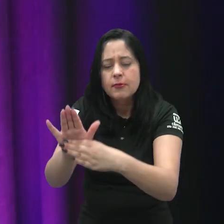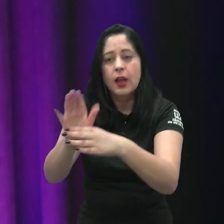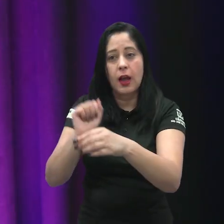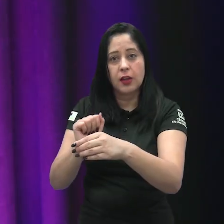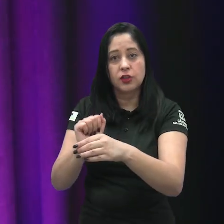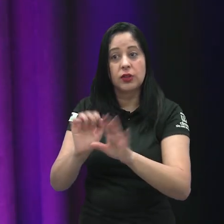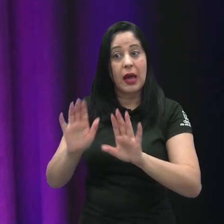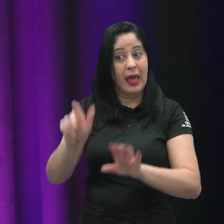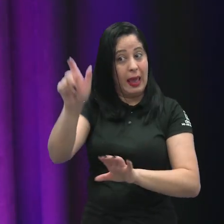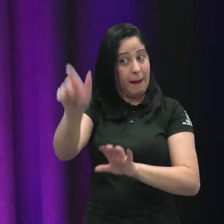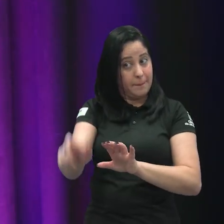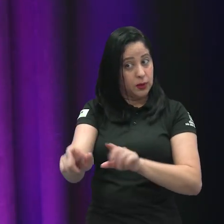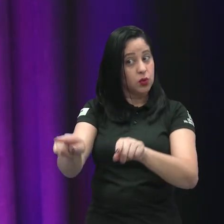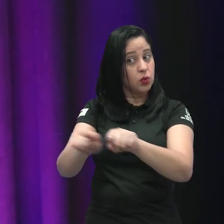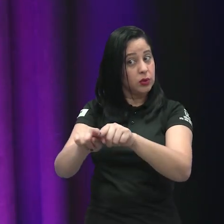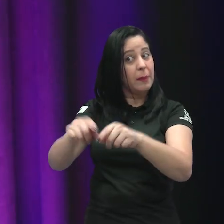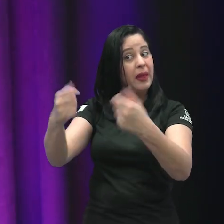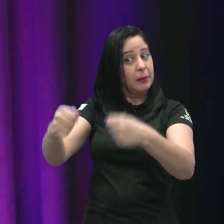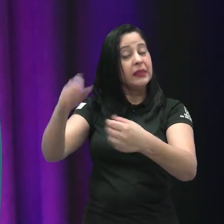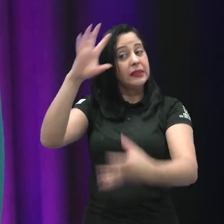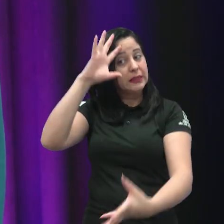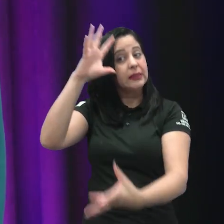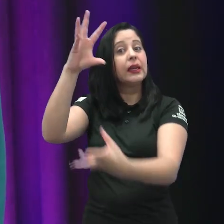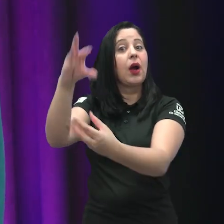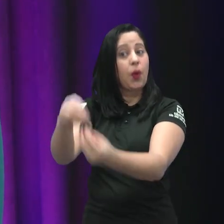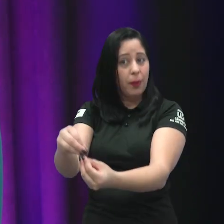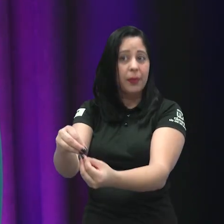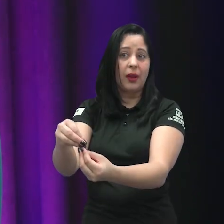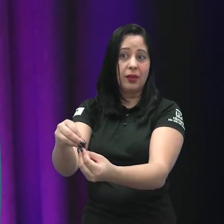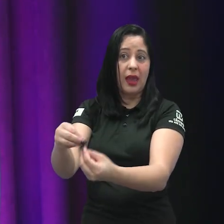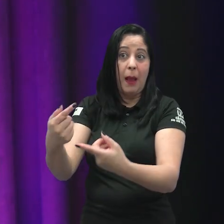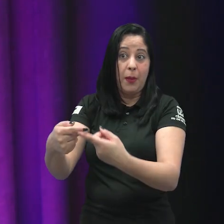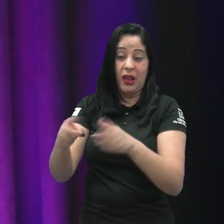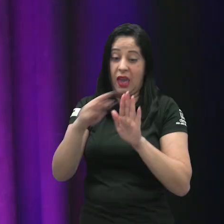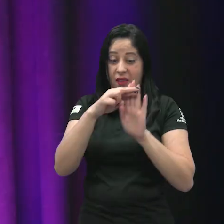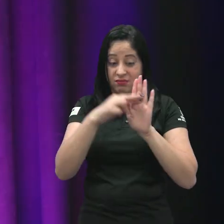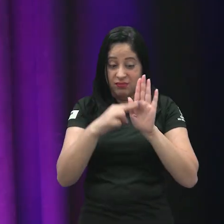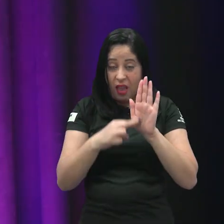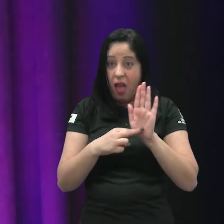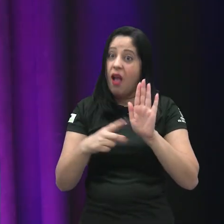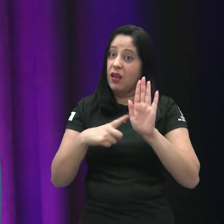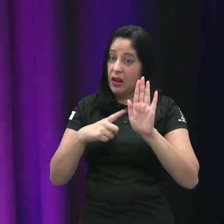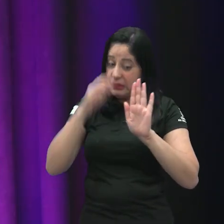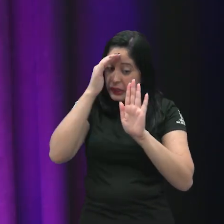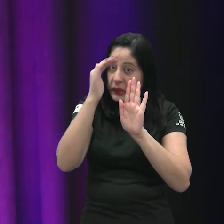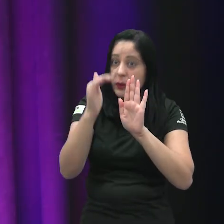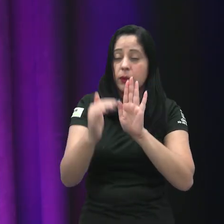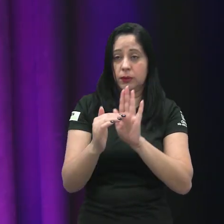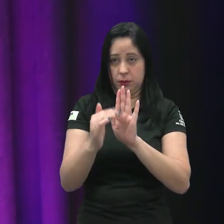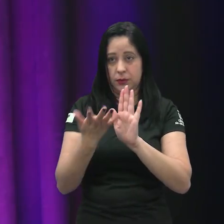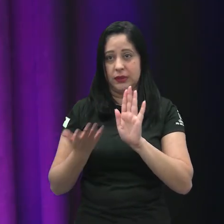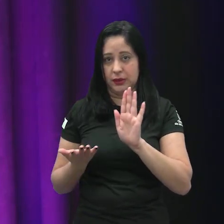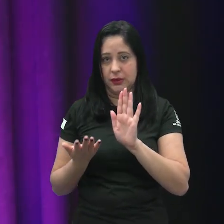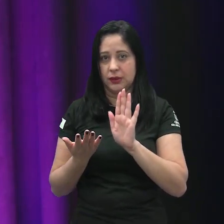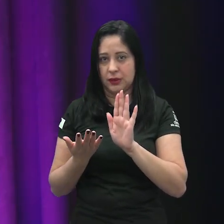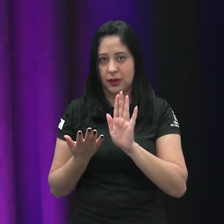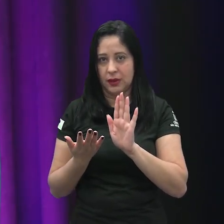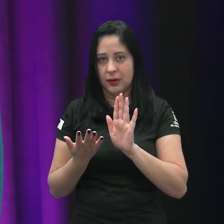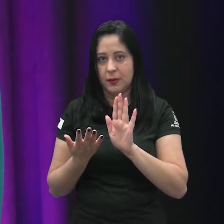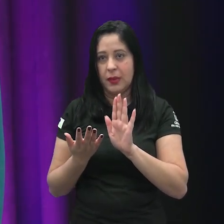mais próximo, para agilizar esse processo, e também a gente espera do munícipe entender que existe um processo, um protocolo